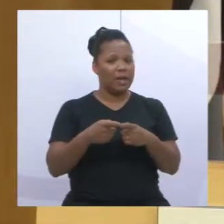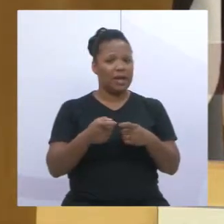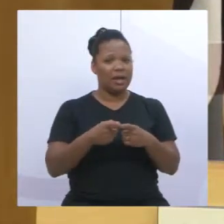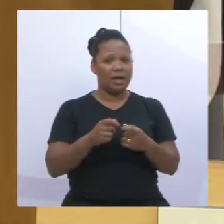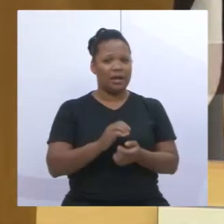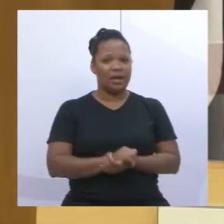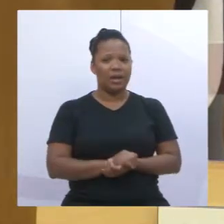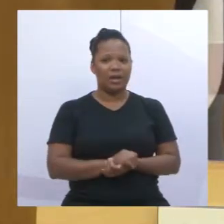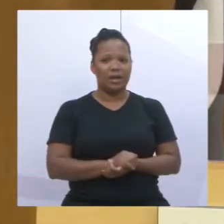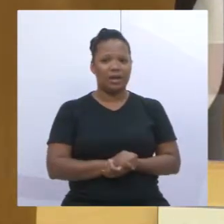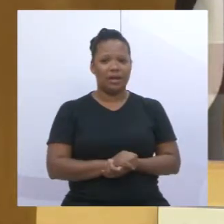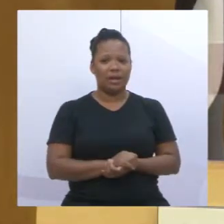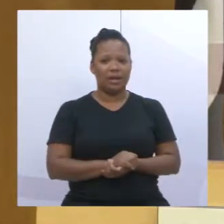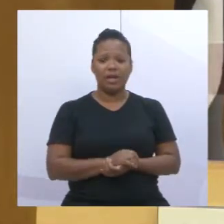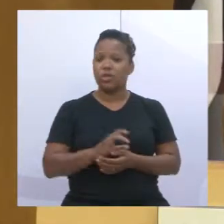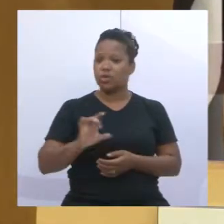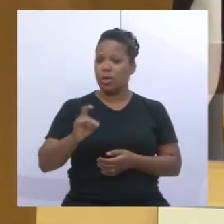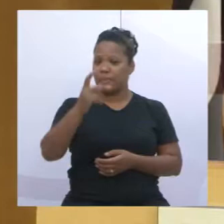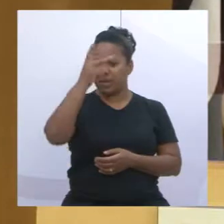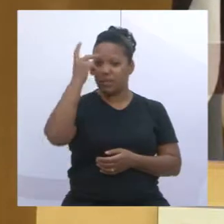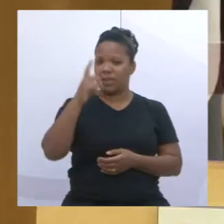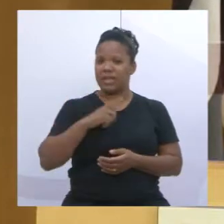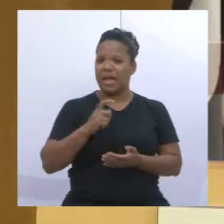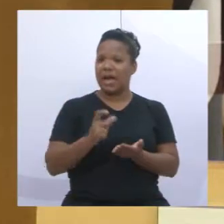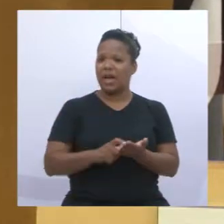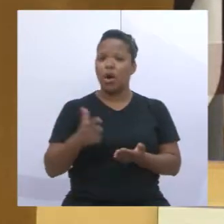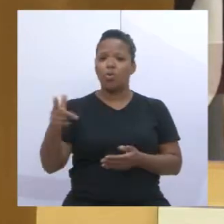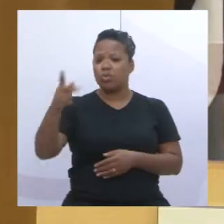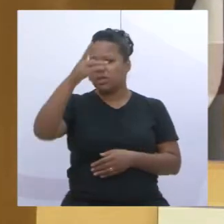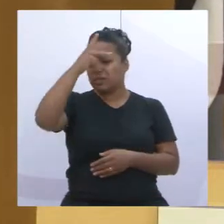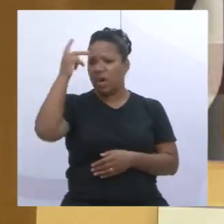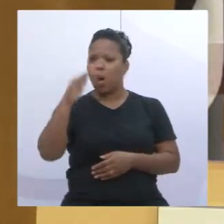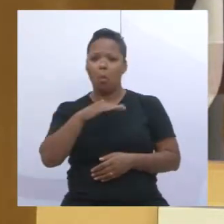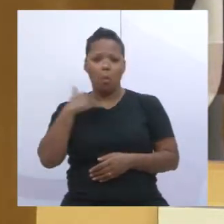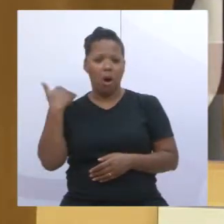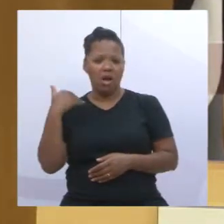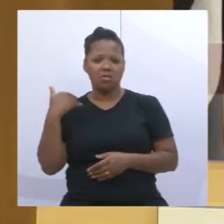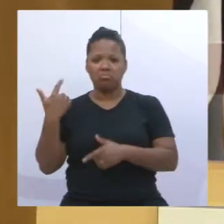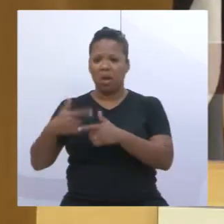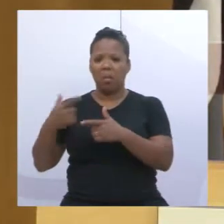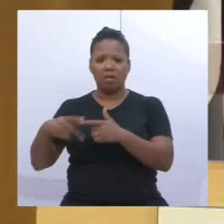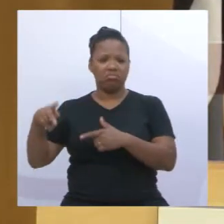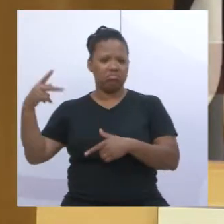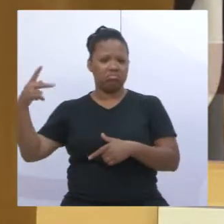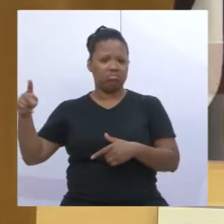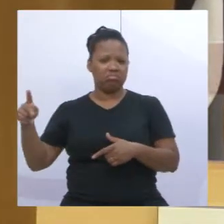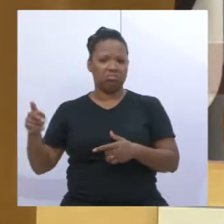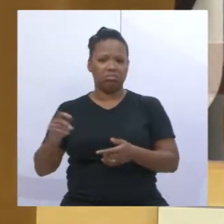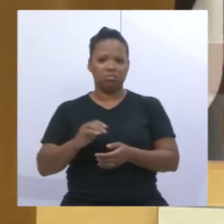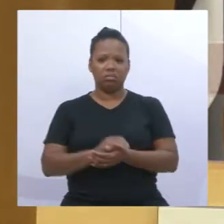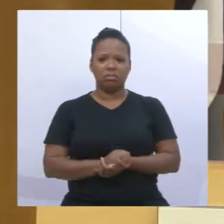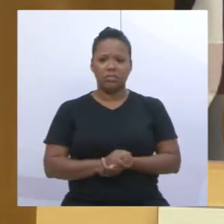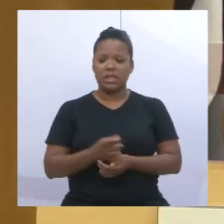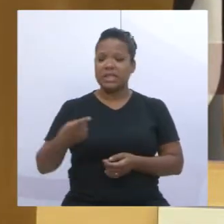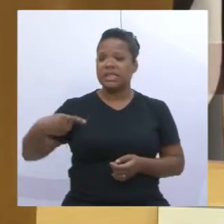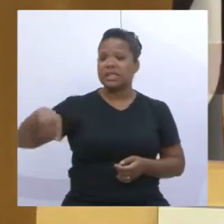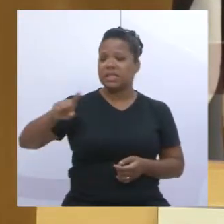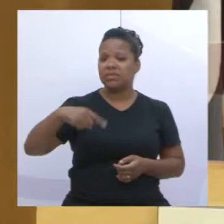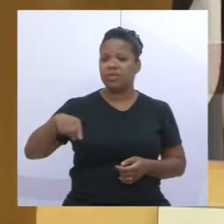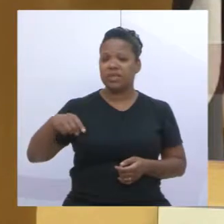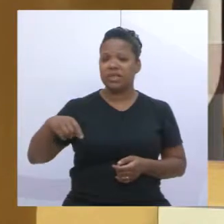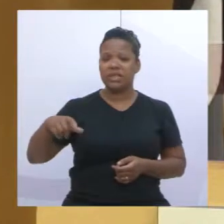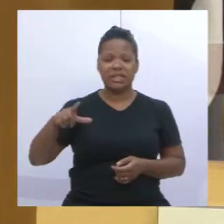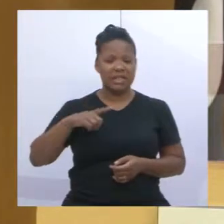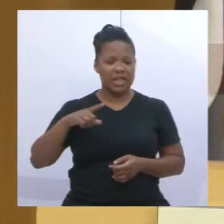saúde era garantida para esses. E os outros morrem. Se todos vocês que têm